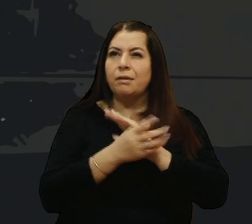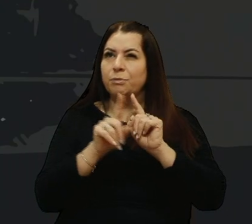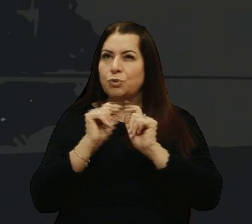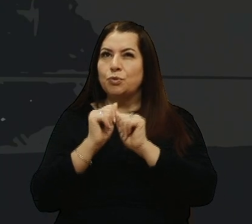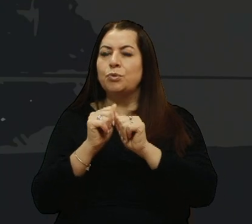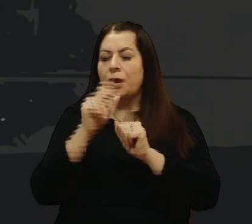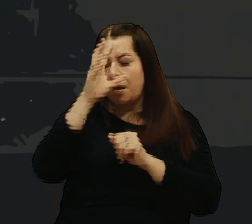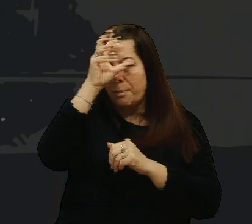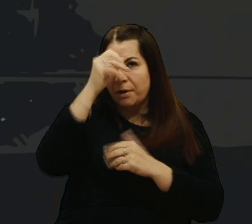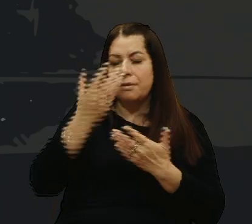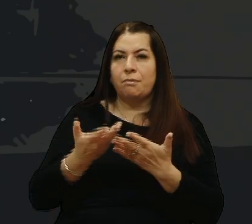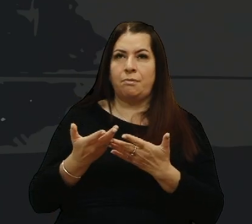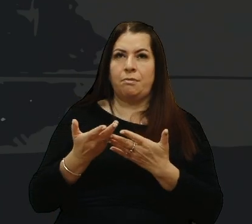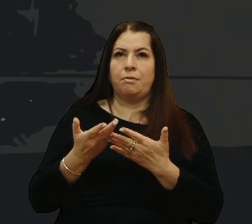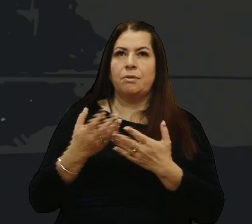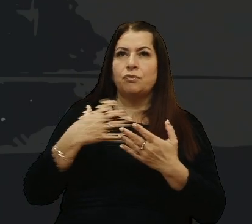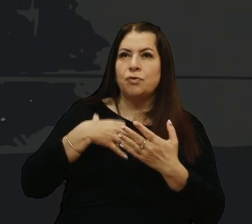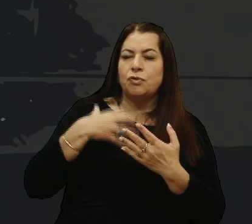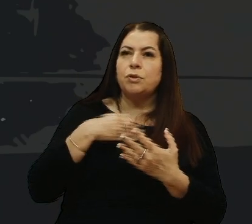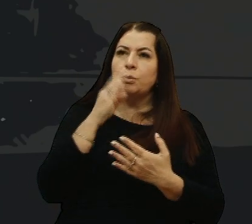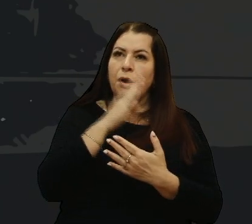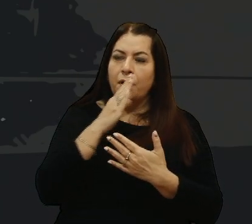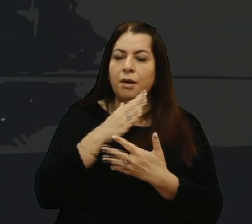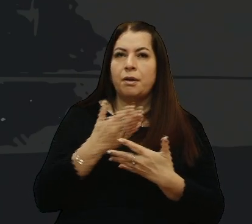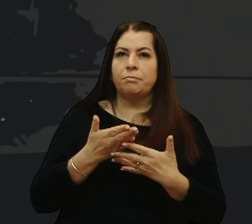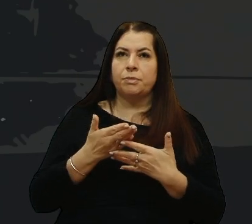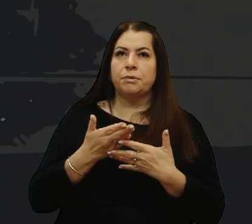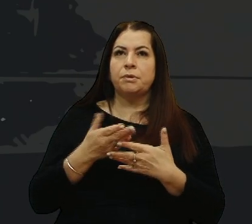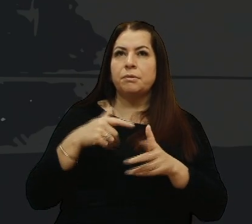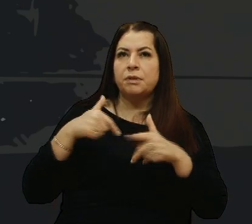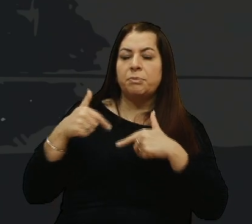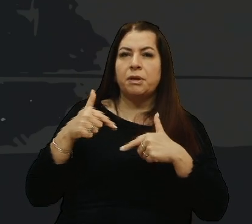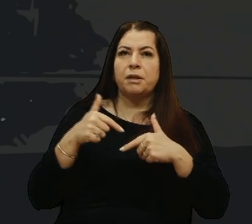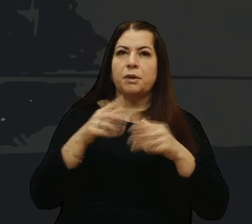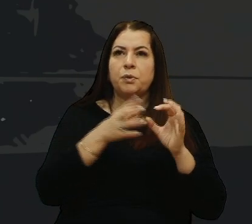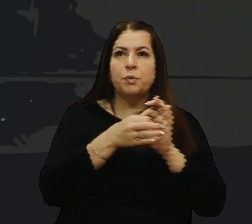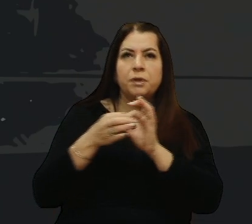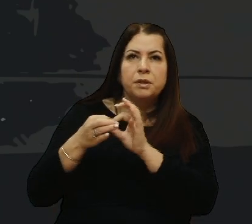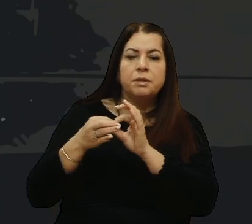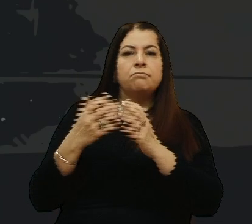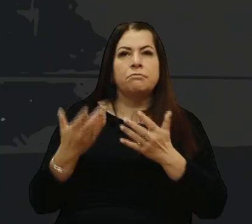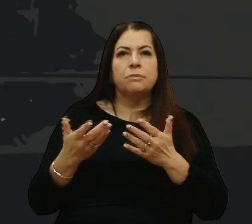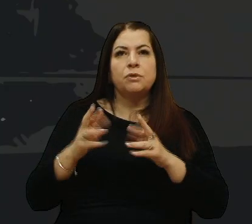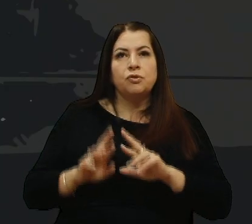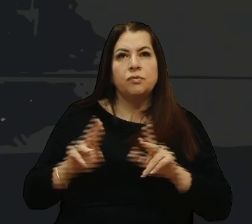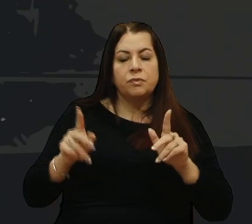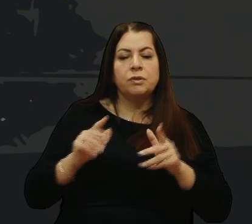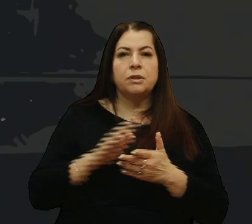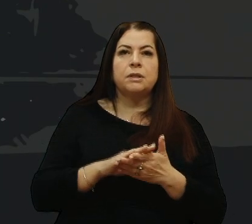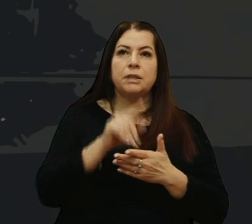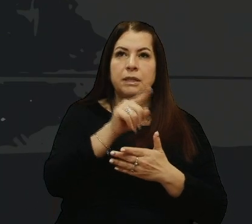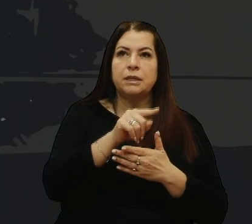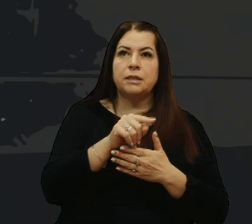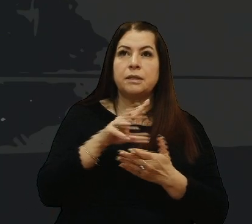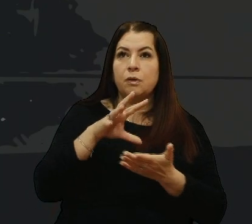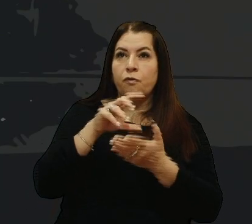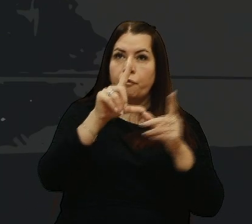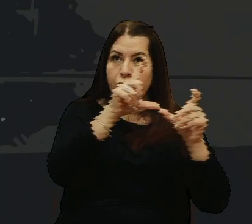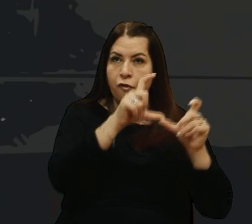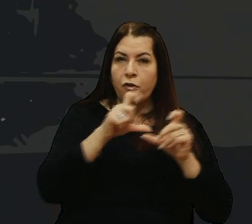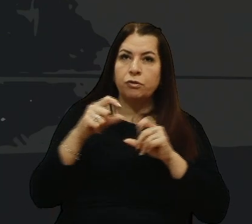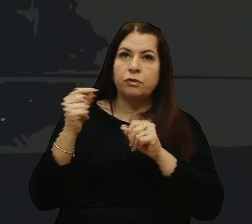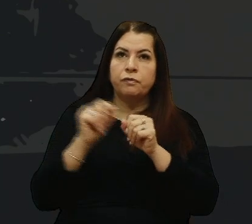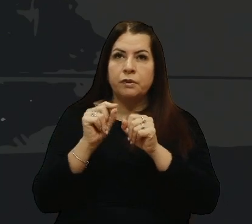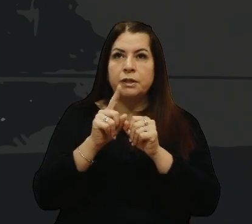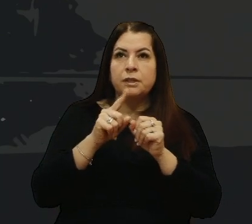precisa aprender de forma muito rápida a trabalhar num contexto totalmente adverso. Esses são registros que eu fiz